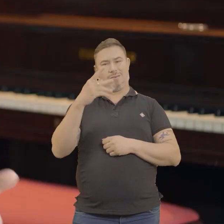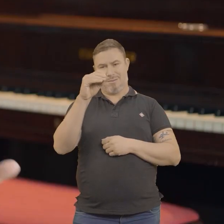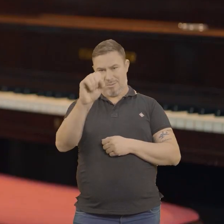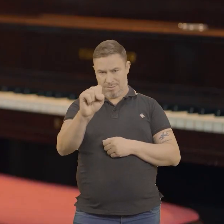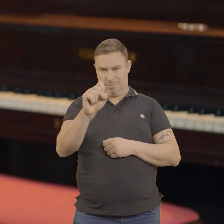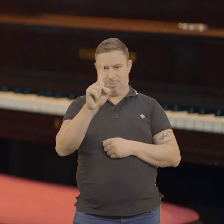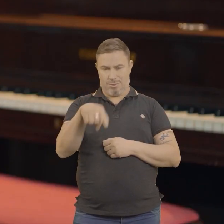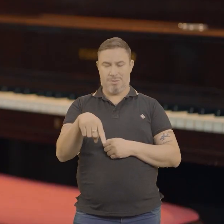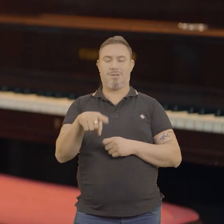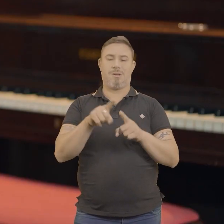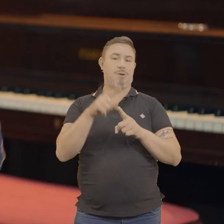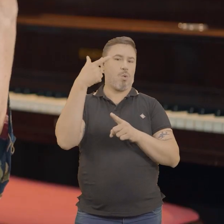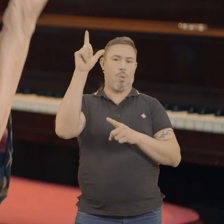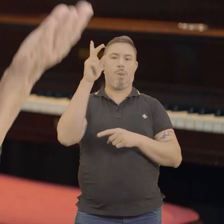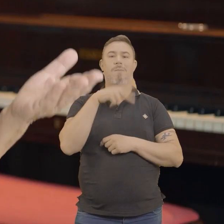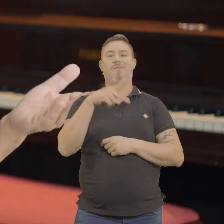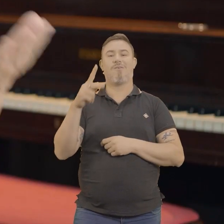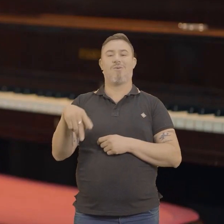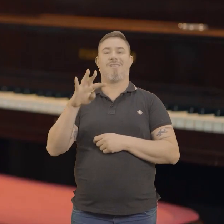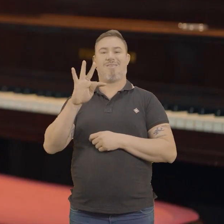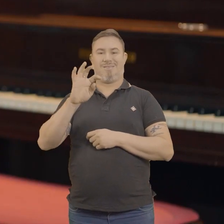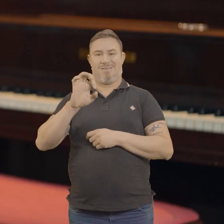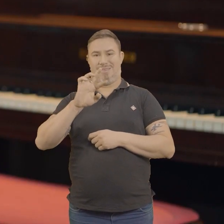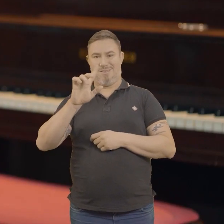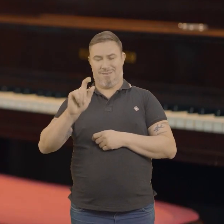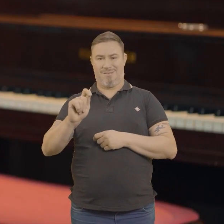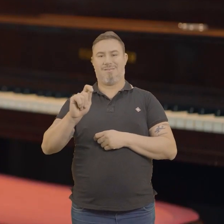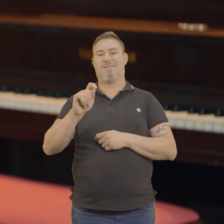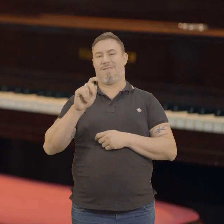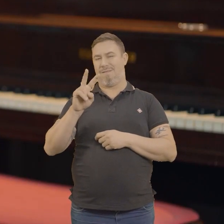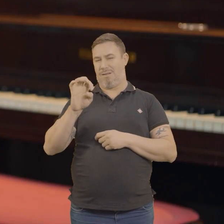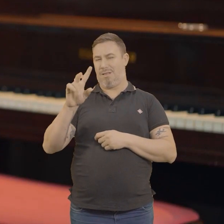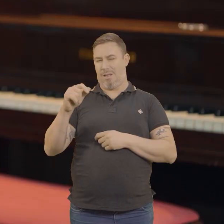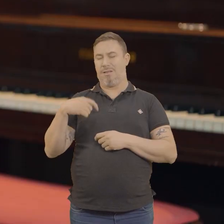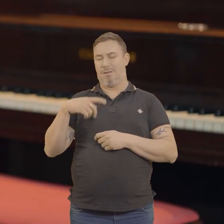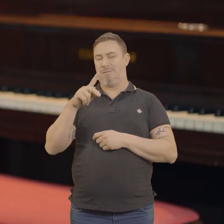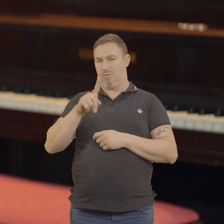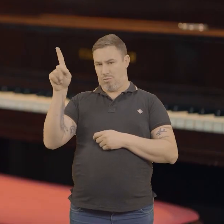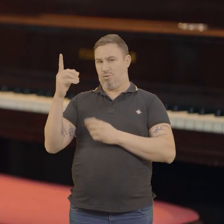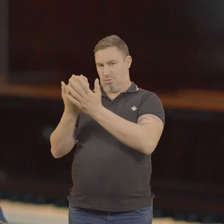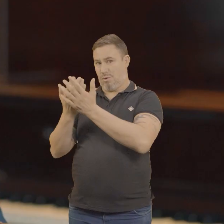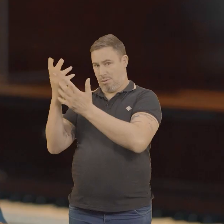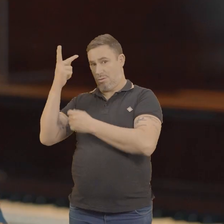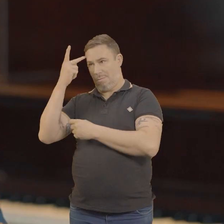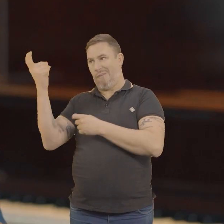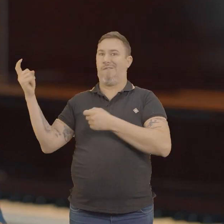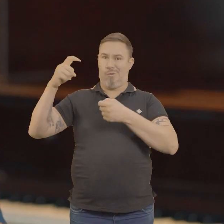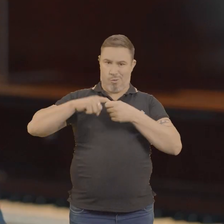Vilela, que era cearense e que foi estudar em São Paulo e voltou, foi até minha professora de piano,